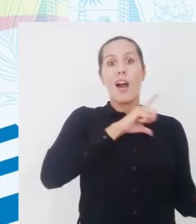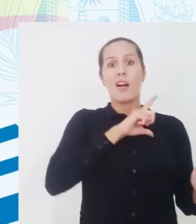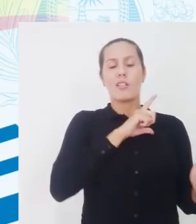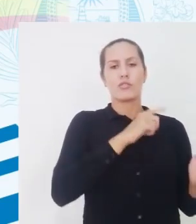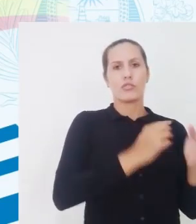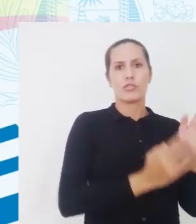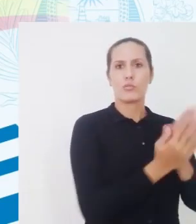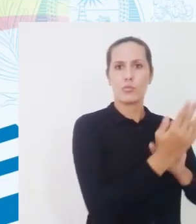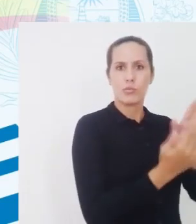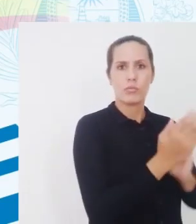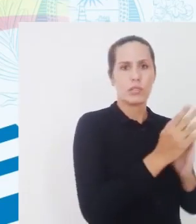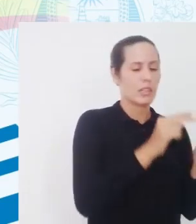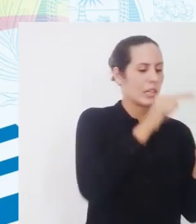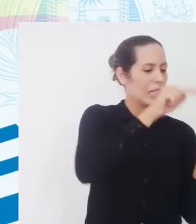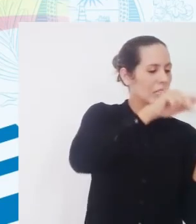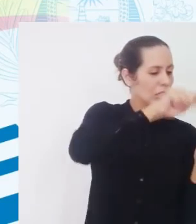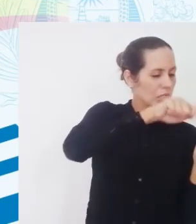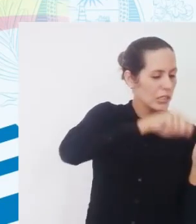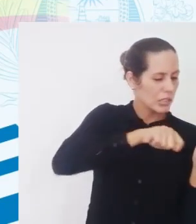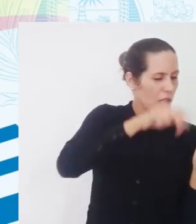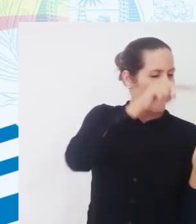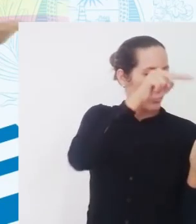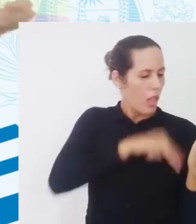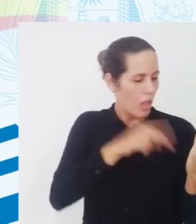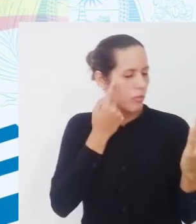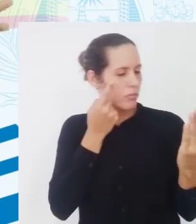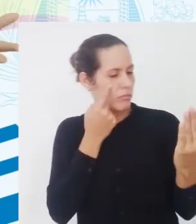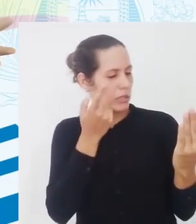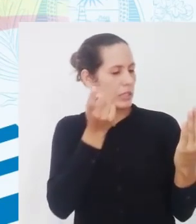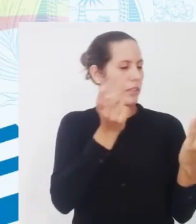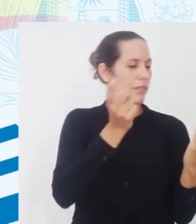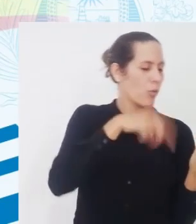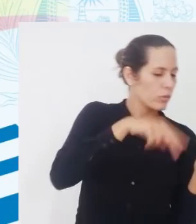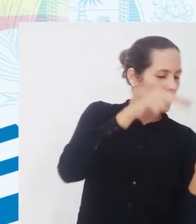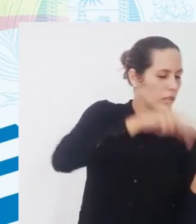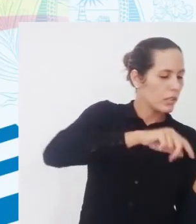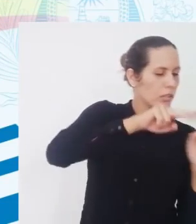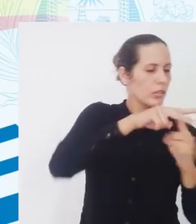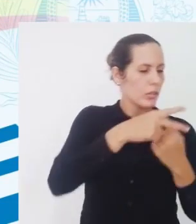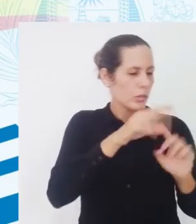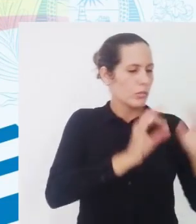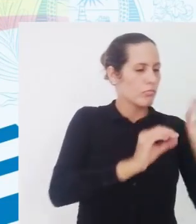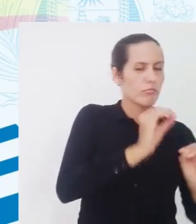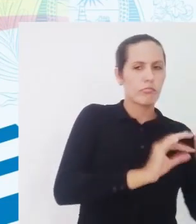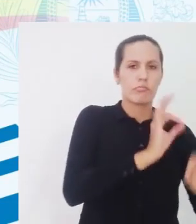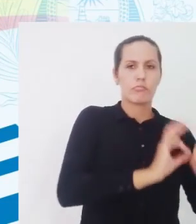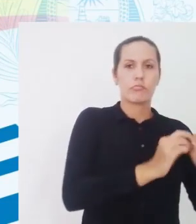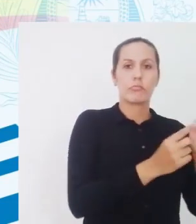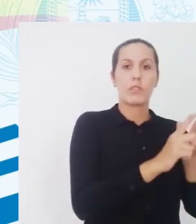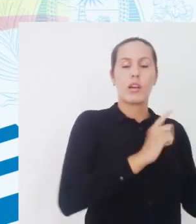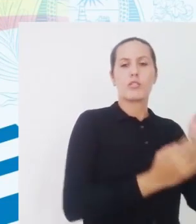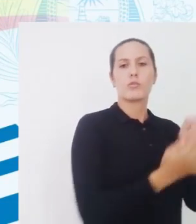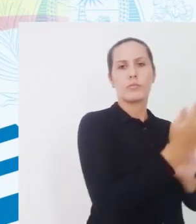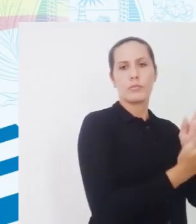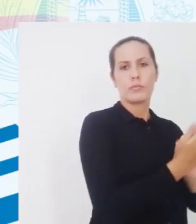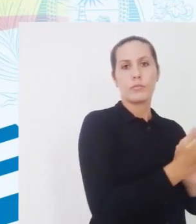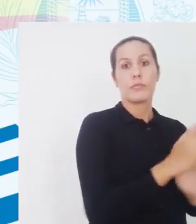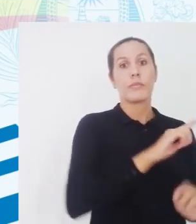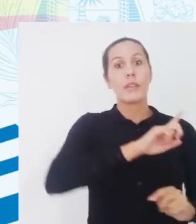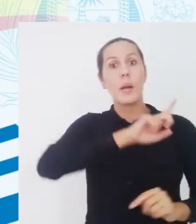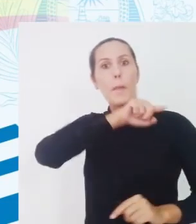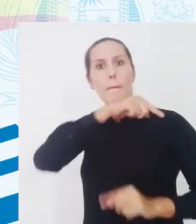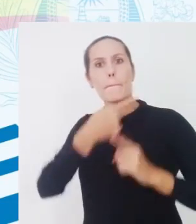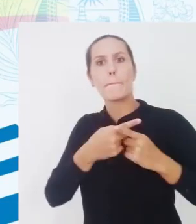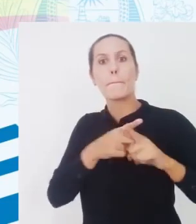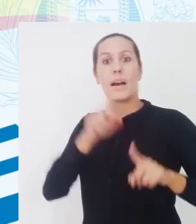certa. Porque o texto escrito, ele está lá e ele não pode ser mudado. Então você pode, na verdade, antes de publicar um texto